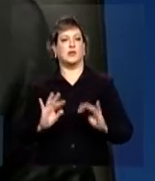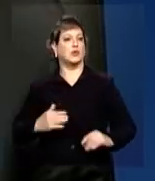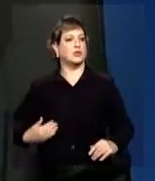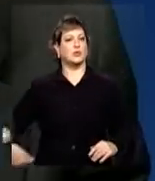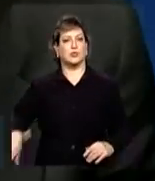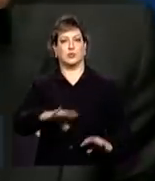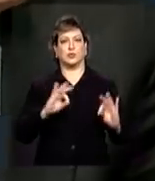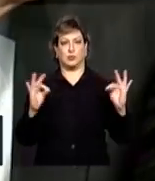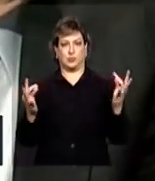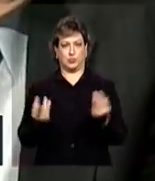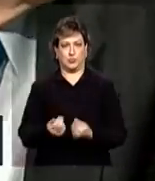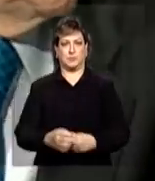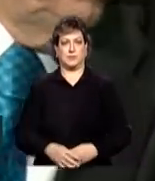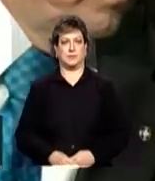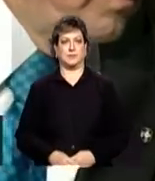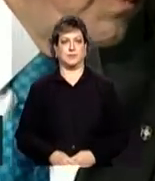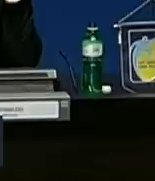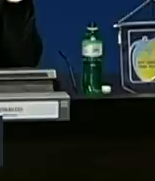nós.